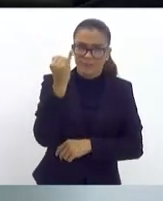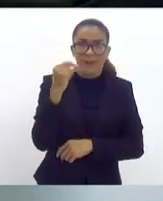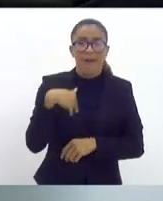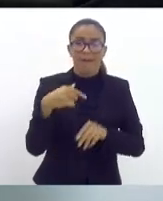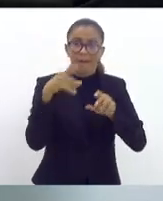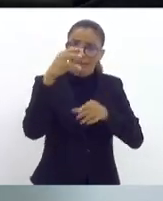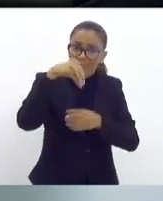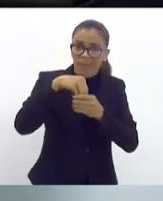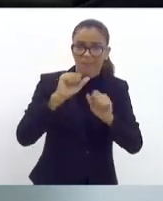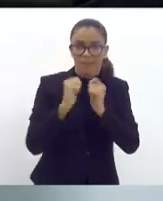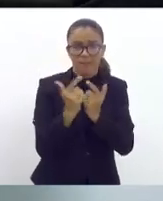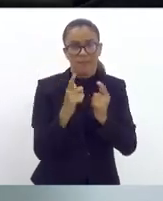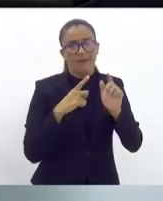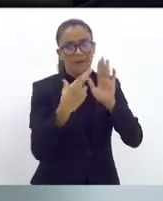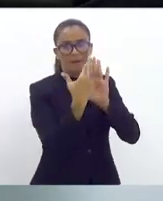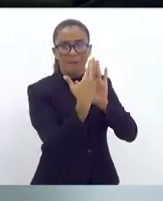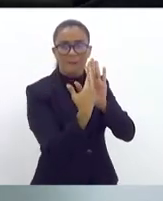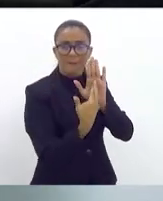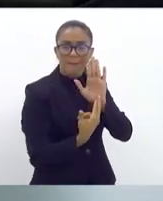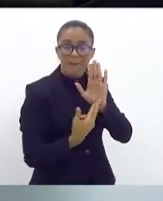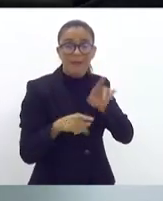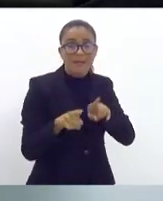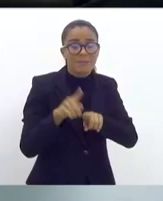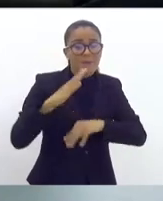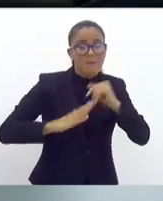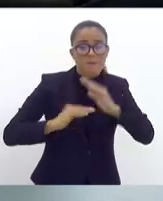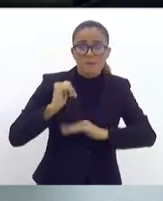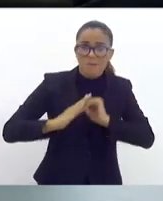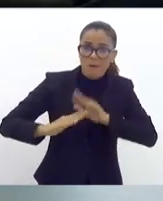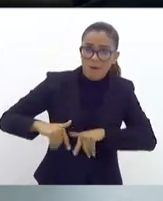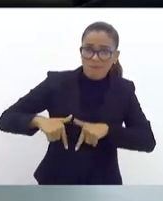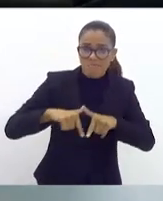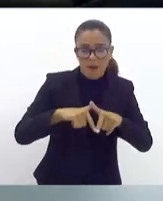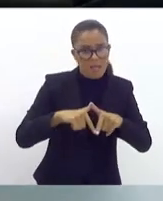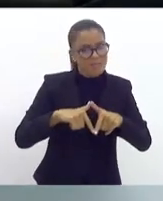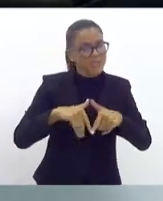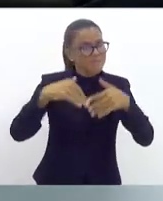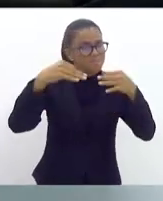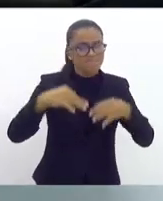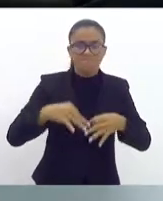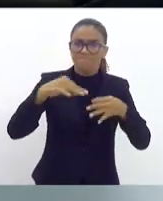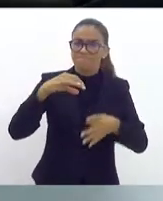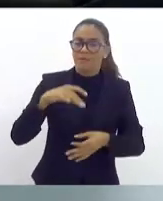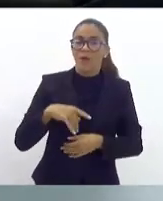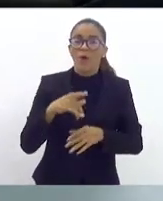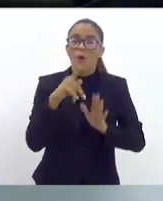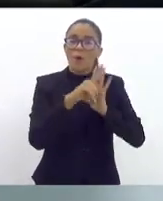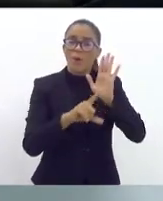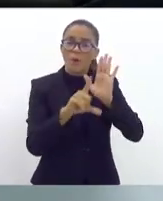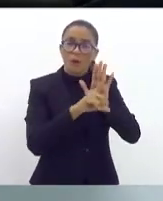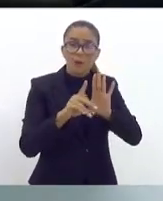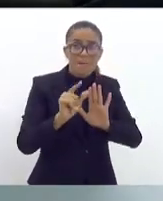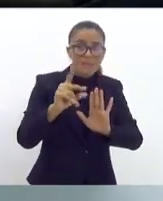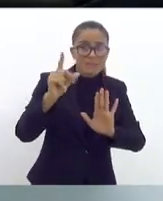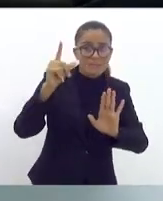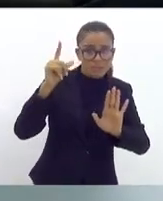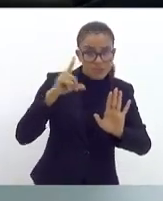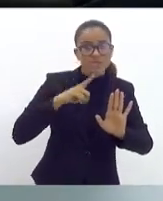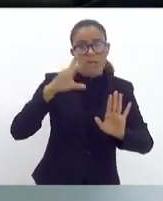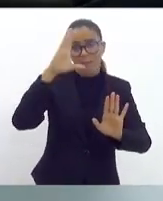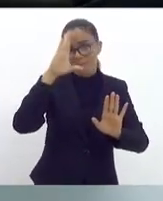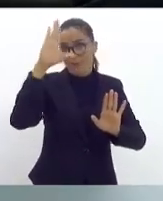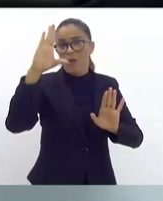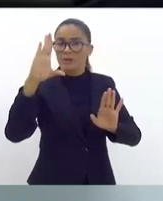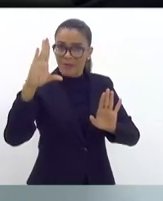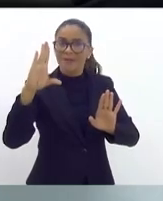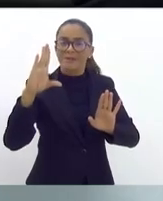regimentalmente e também uma prática bem consolidada né que é o seguinte o projeto mais antigo Tem prioridade